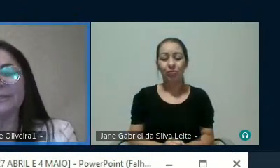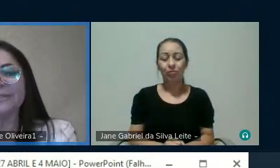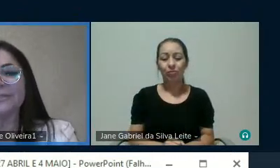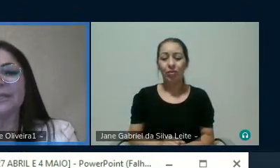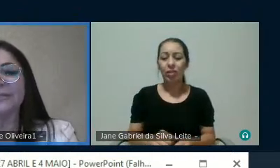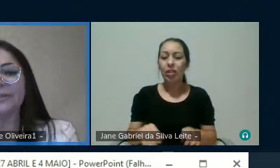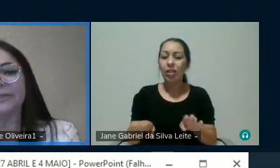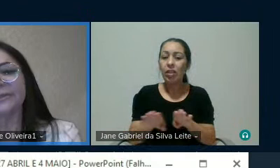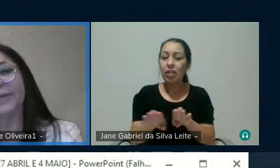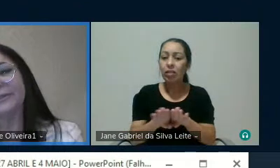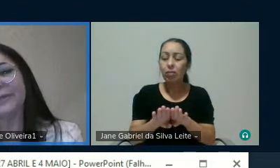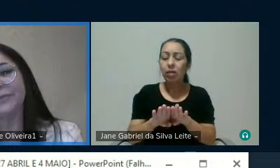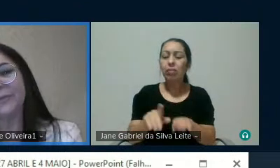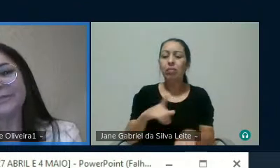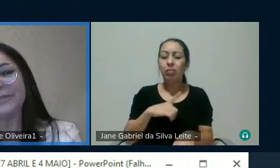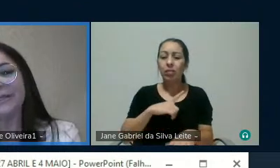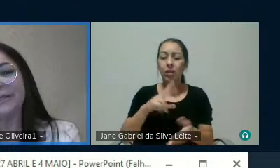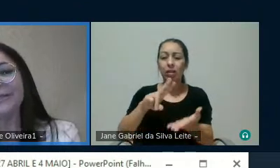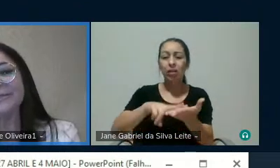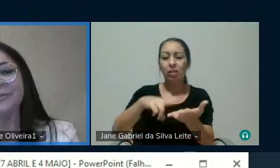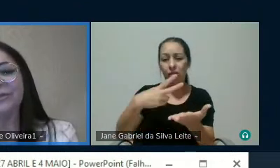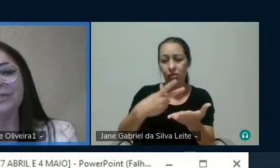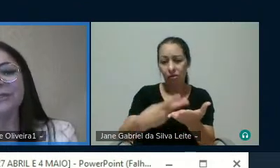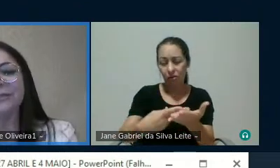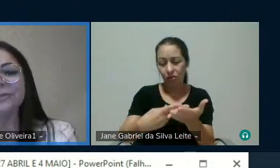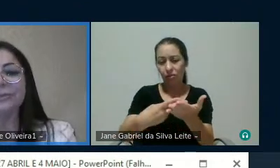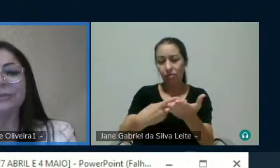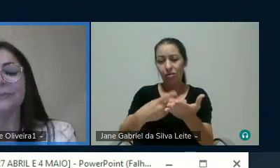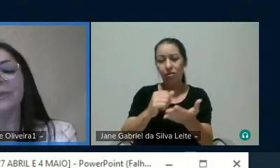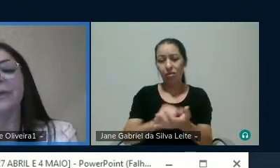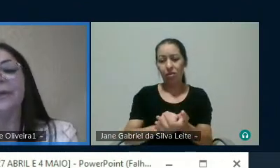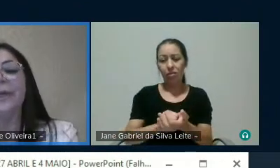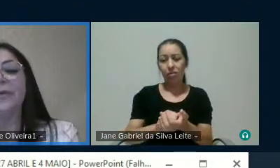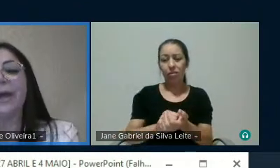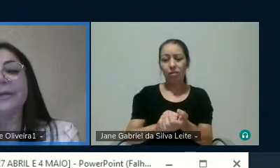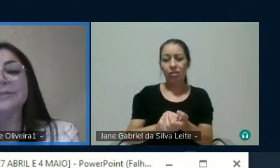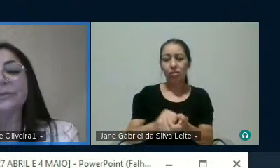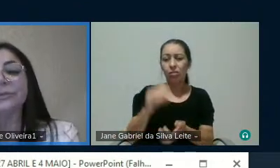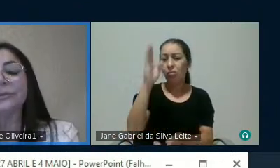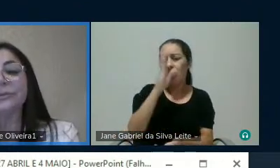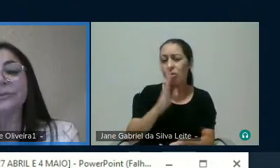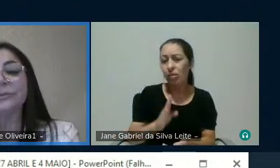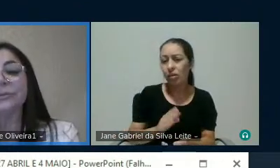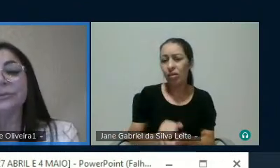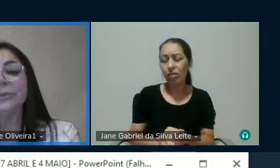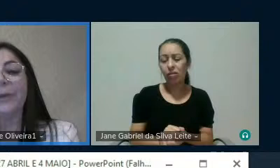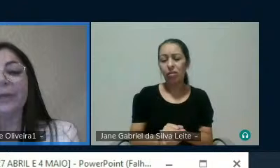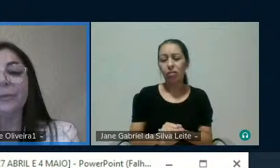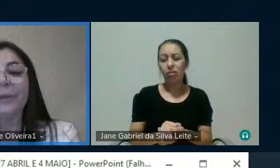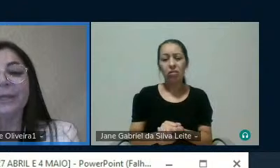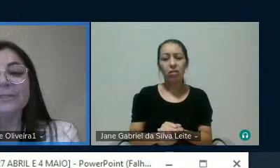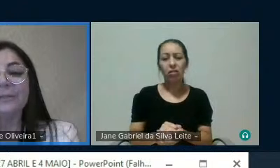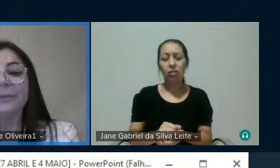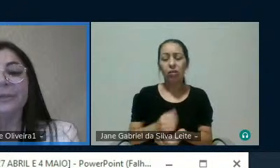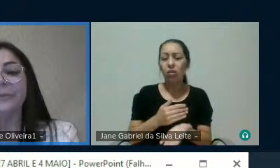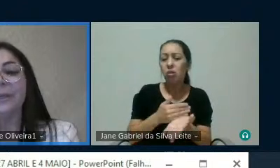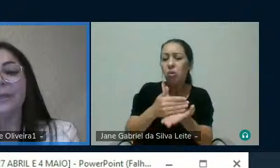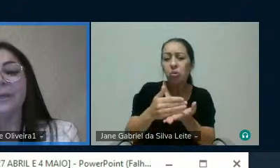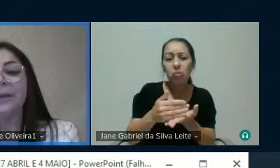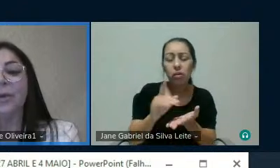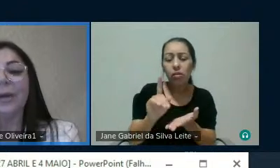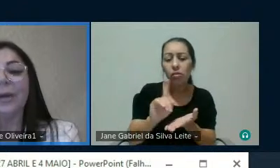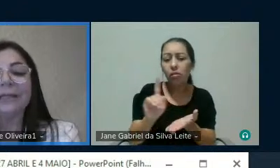ou representações da literatura brasileira que são de origem não surda. É o caso do Pequeno